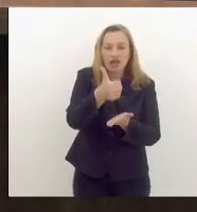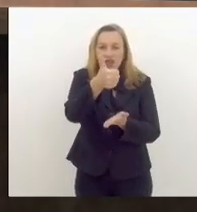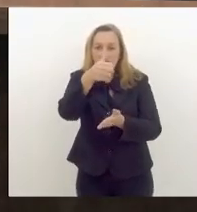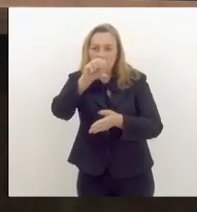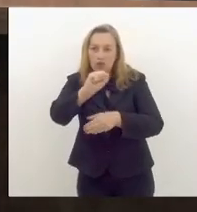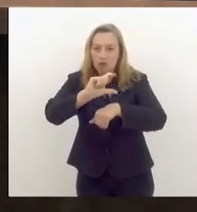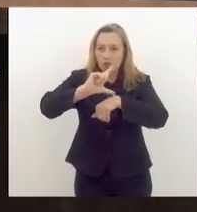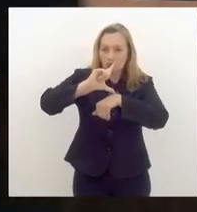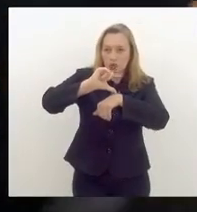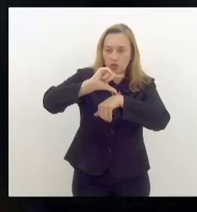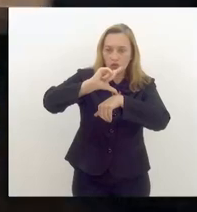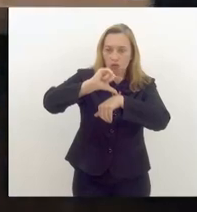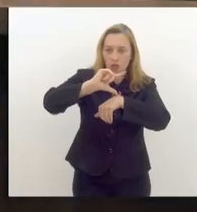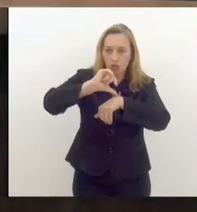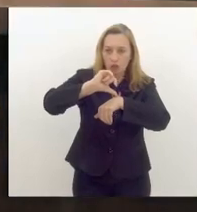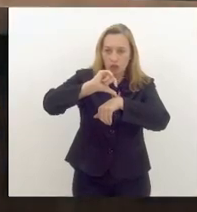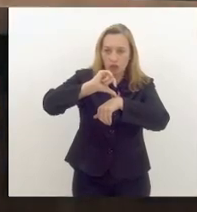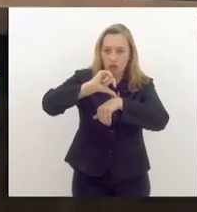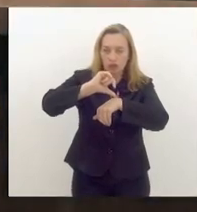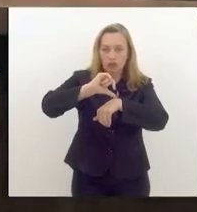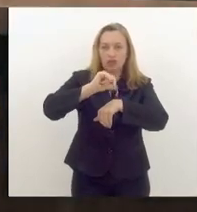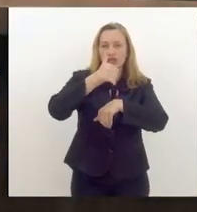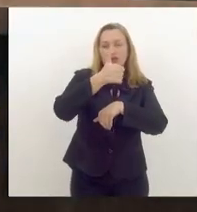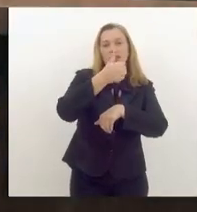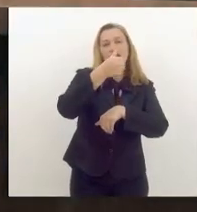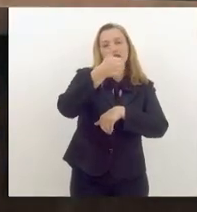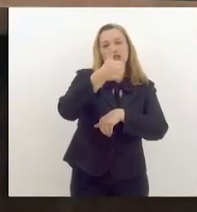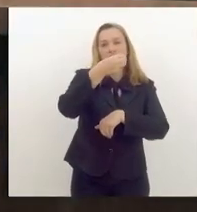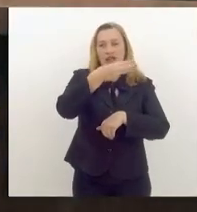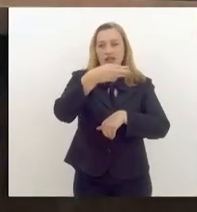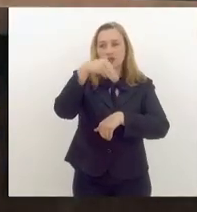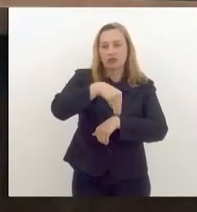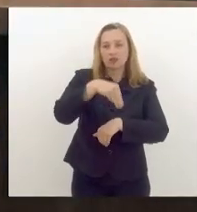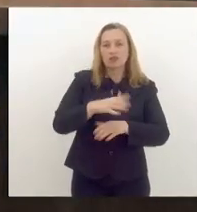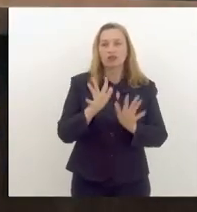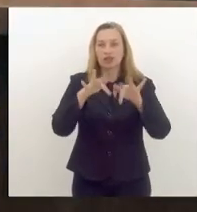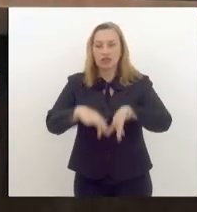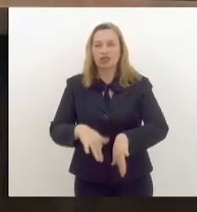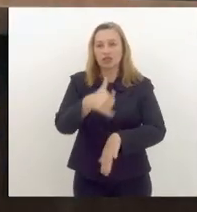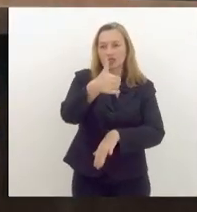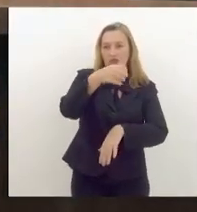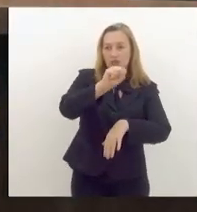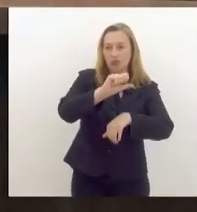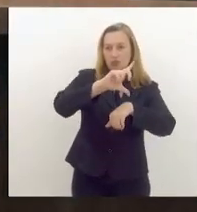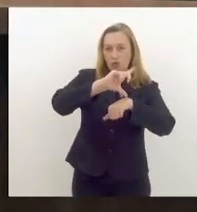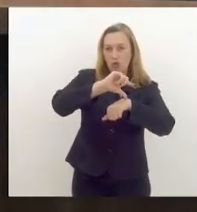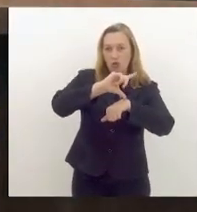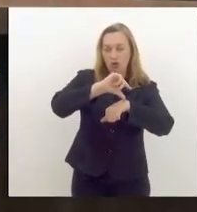das 18:13 encerrou-se às 18:43